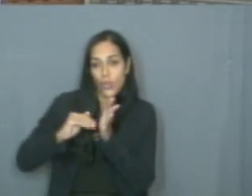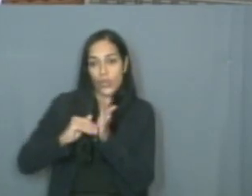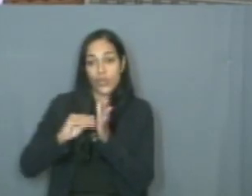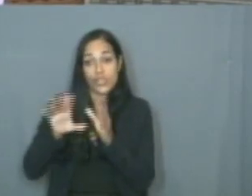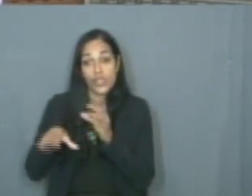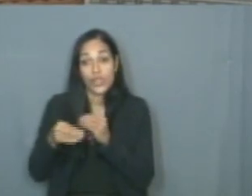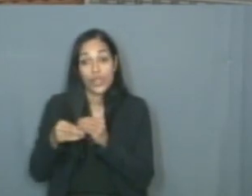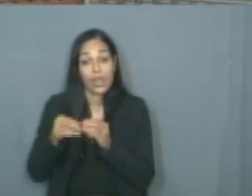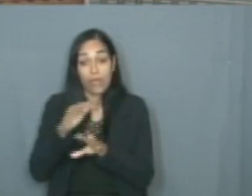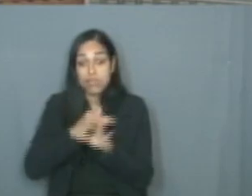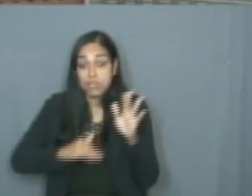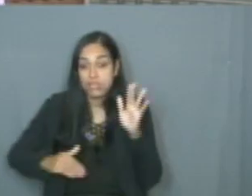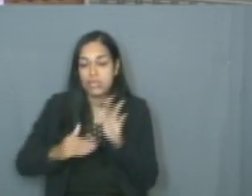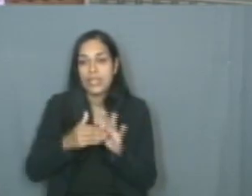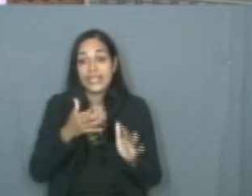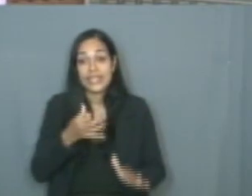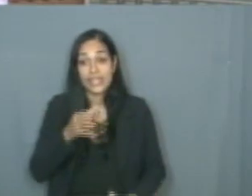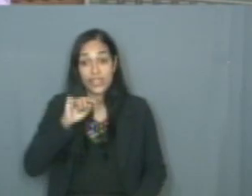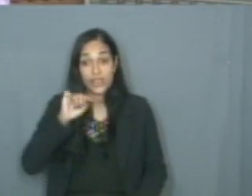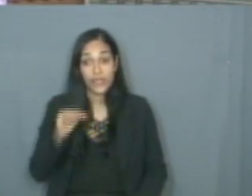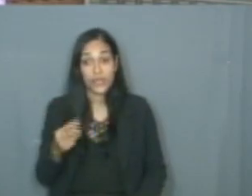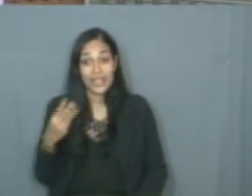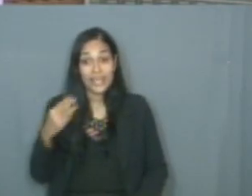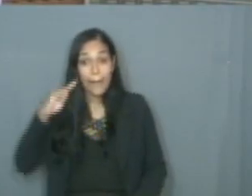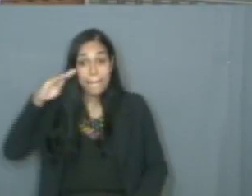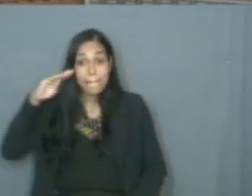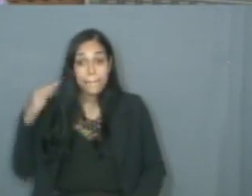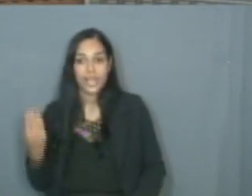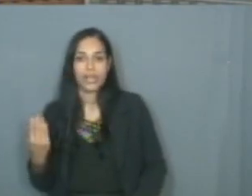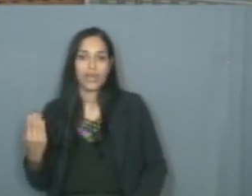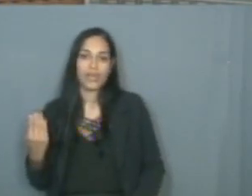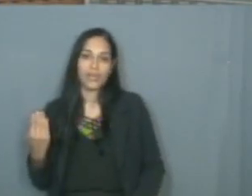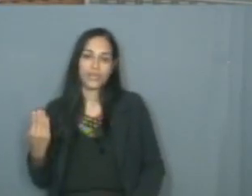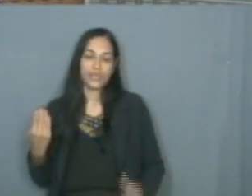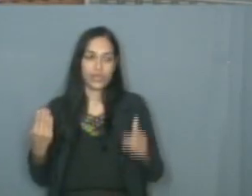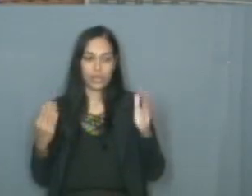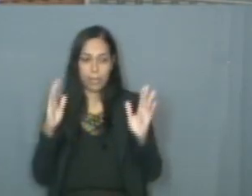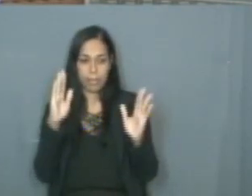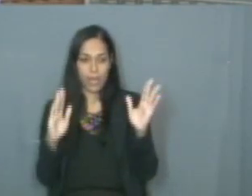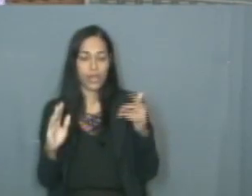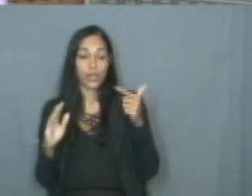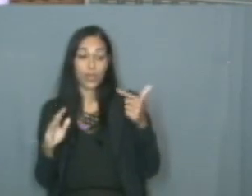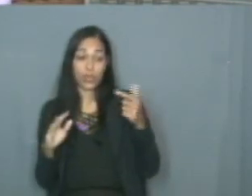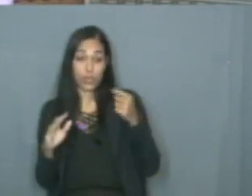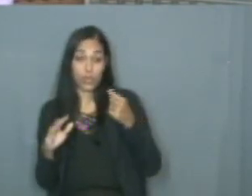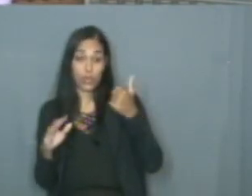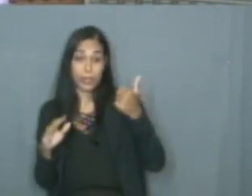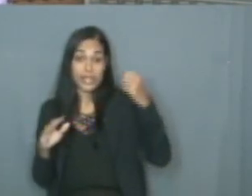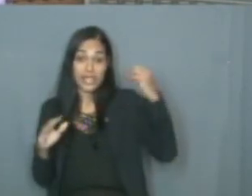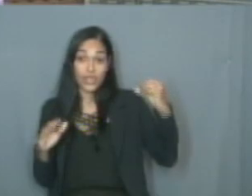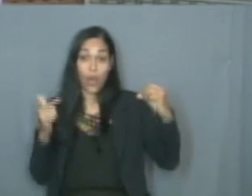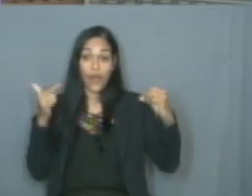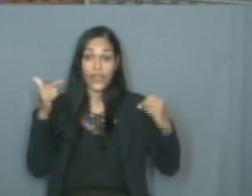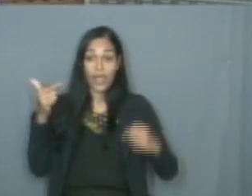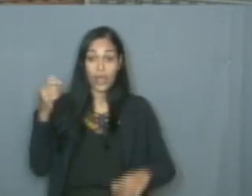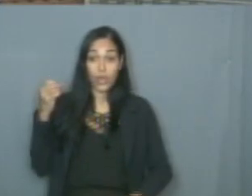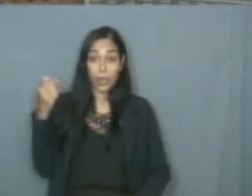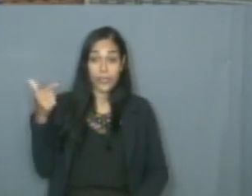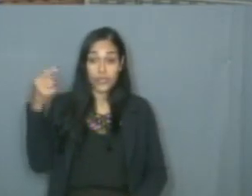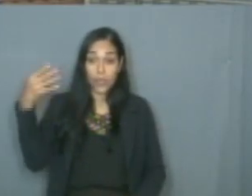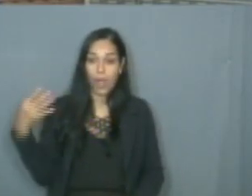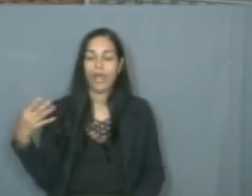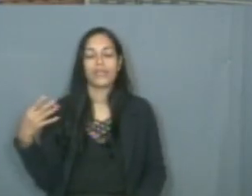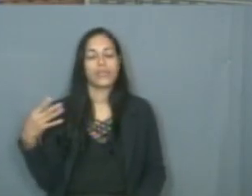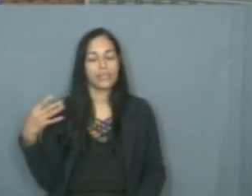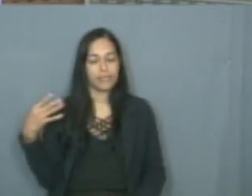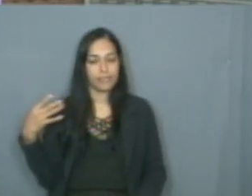esses valores chegam a 6,3 bilhões entre 2019 a 2024. A maior